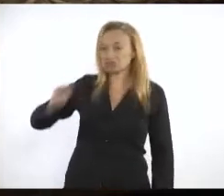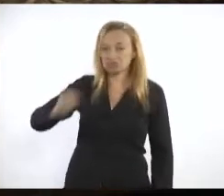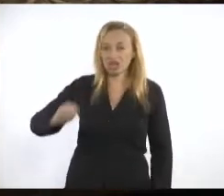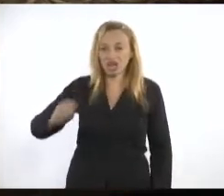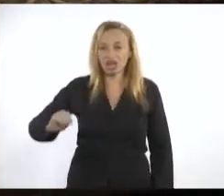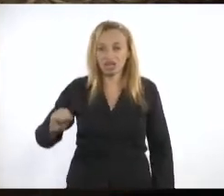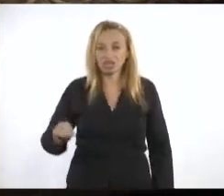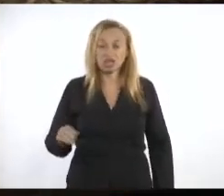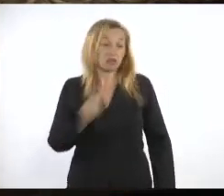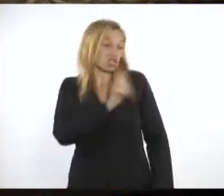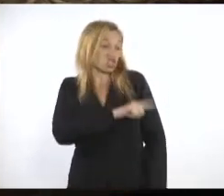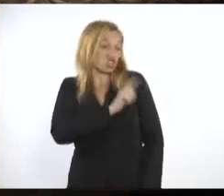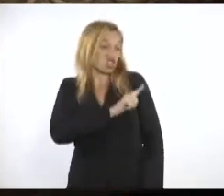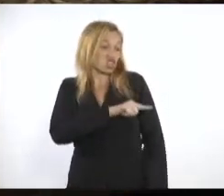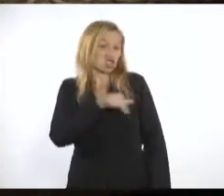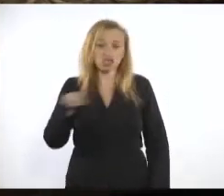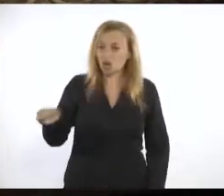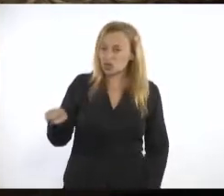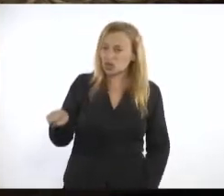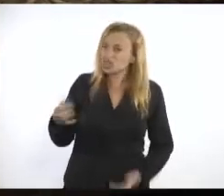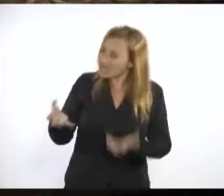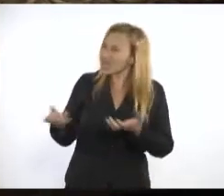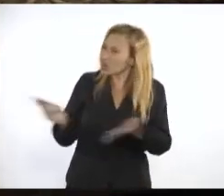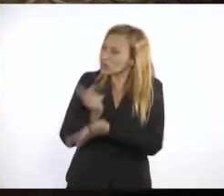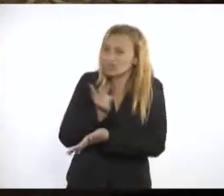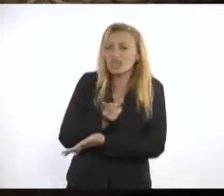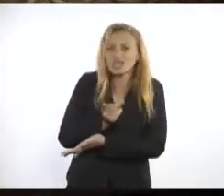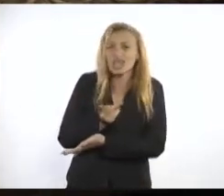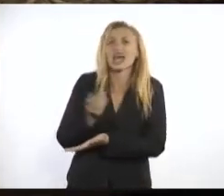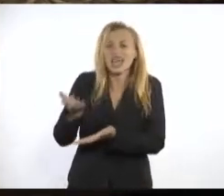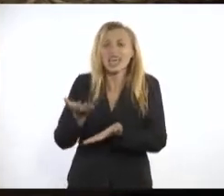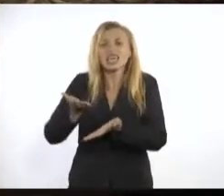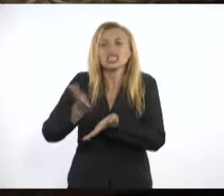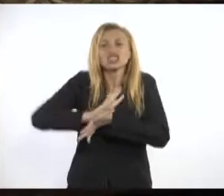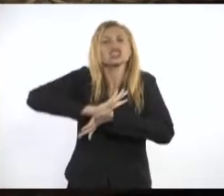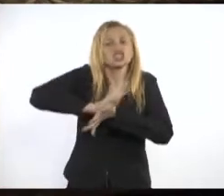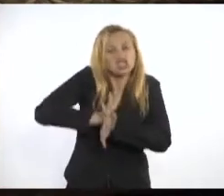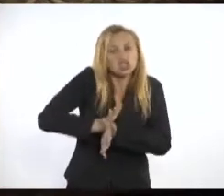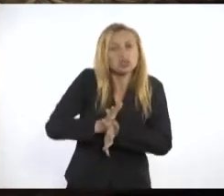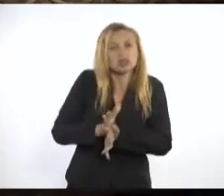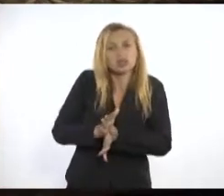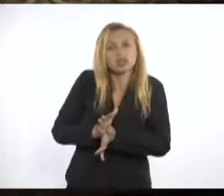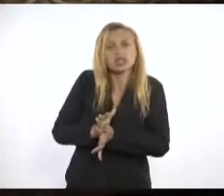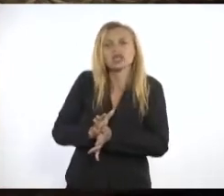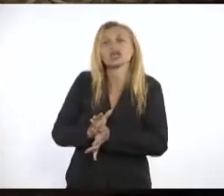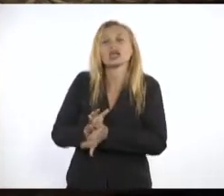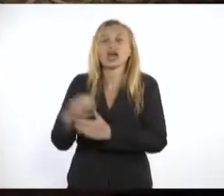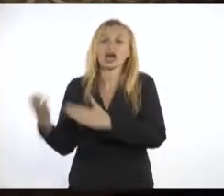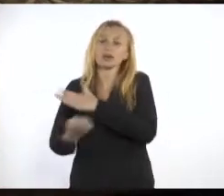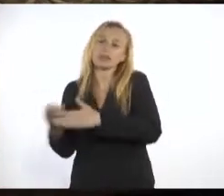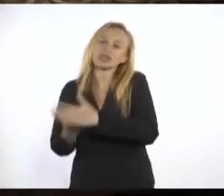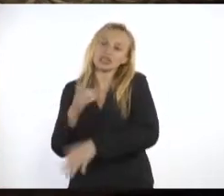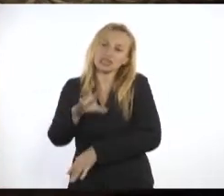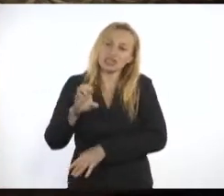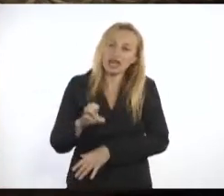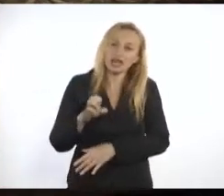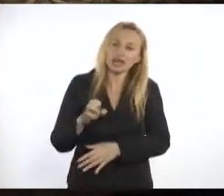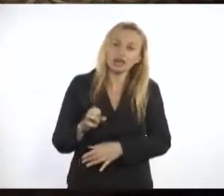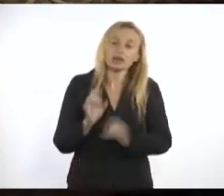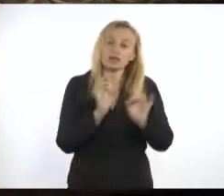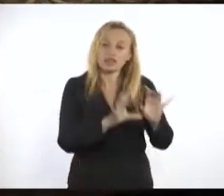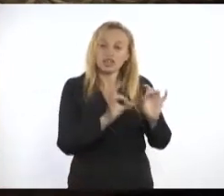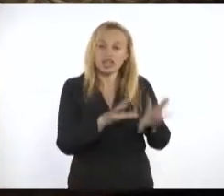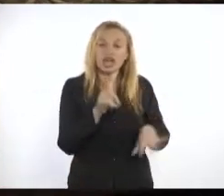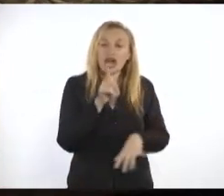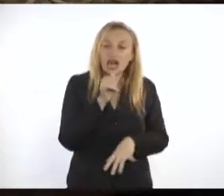essa gestão que quer que isso ocorra, que quer acabar com a SEDAI para privatizar a água. Hoje, a gente já